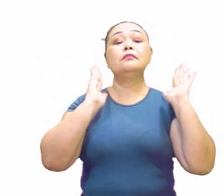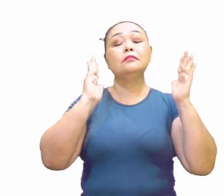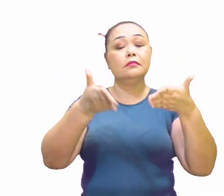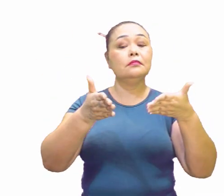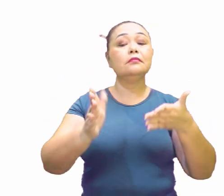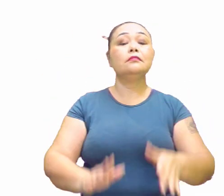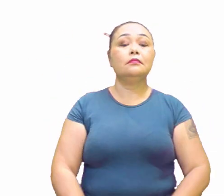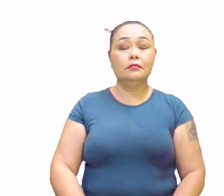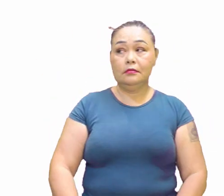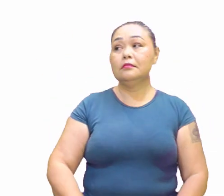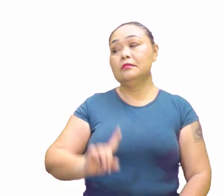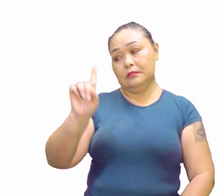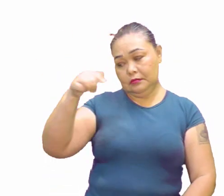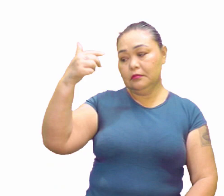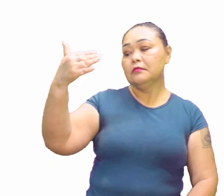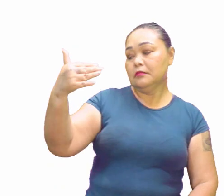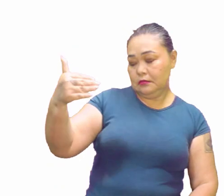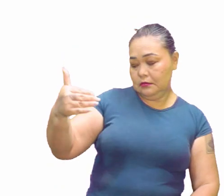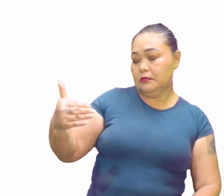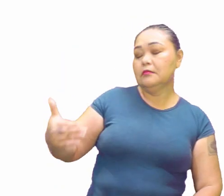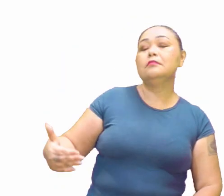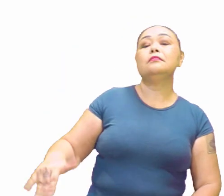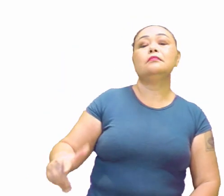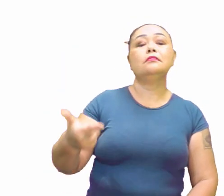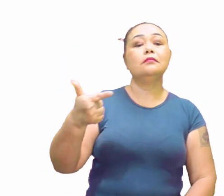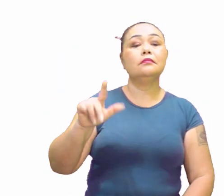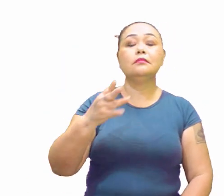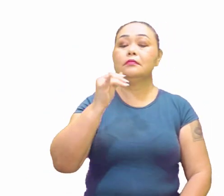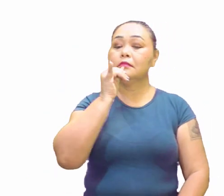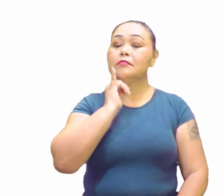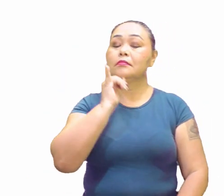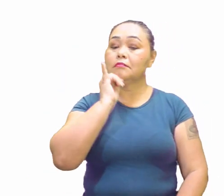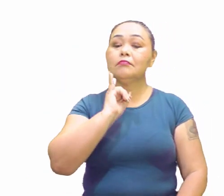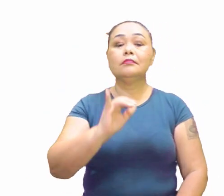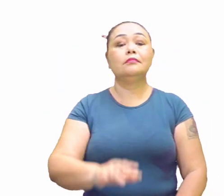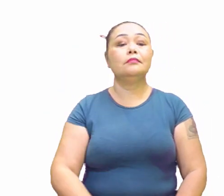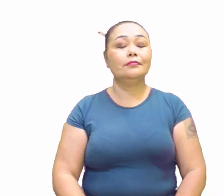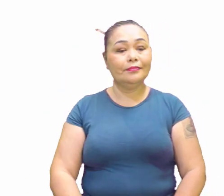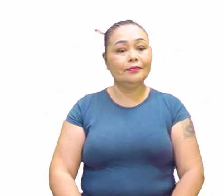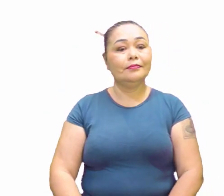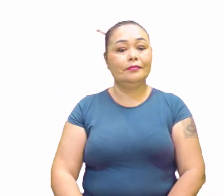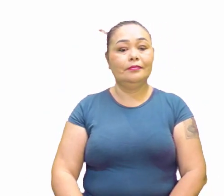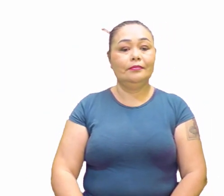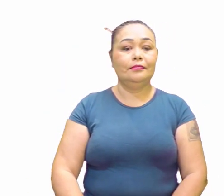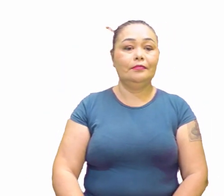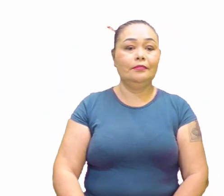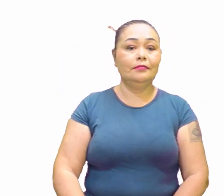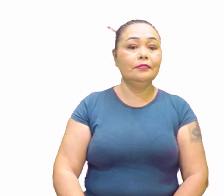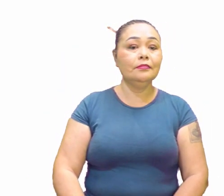ênfase. E vai ter logo mais outros exemplos citados.